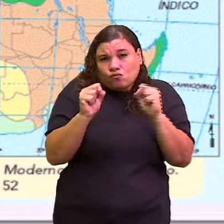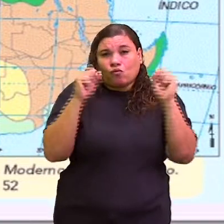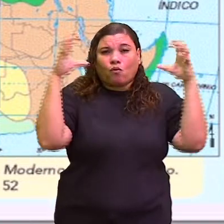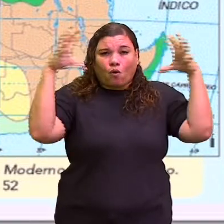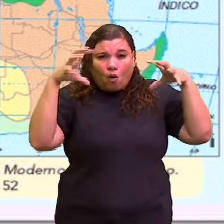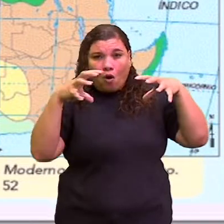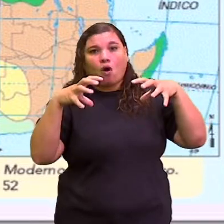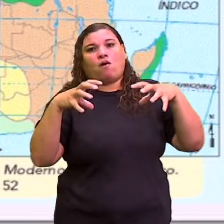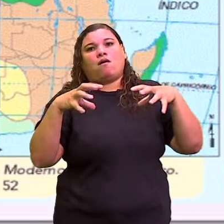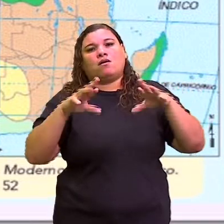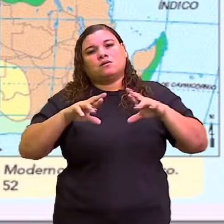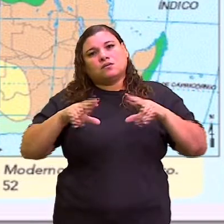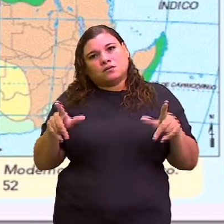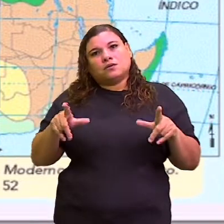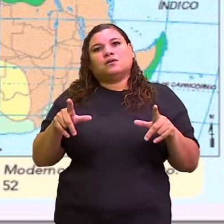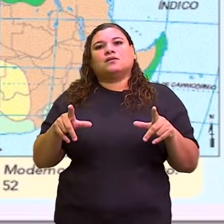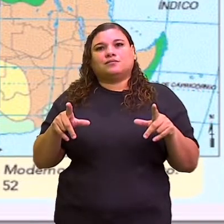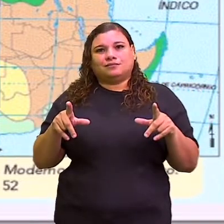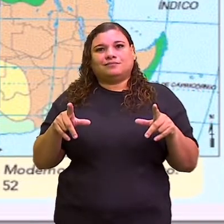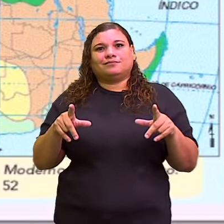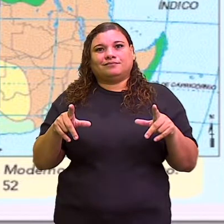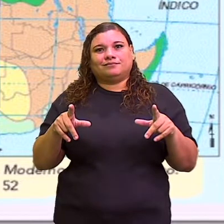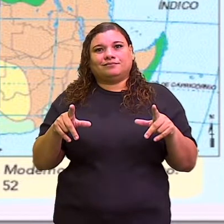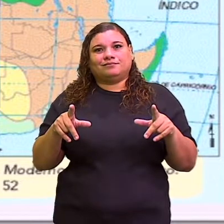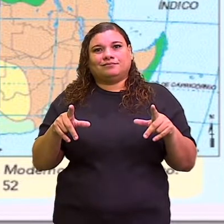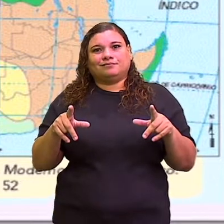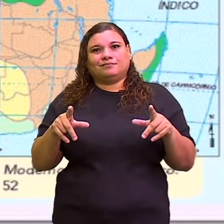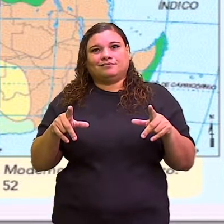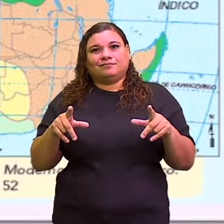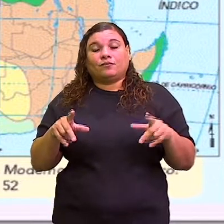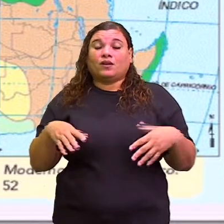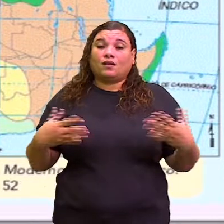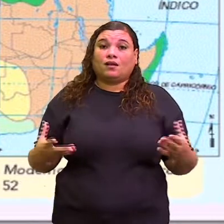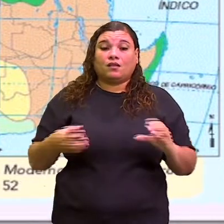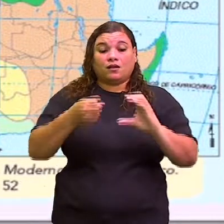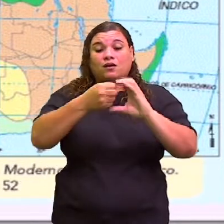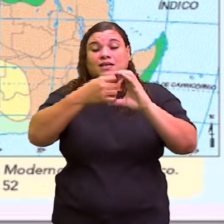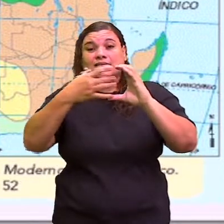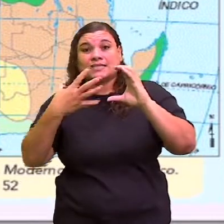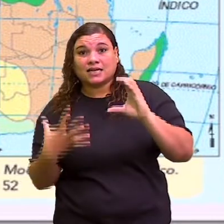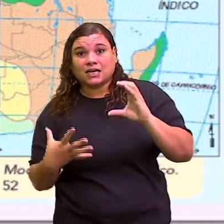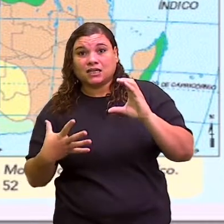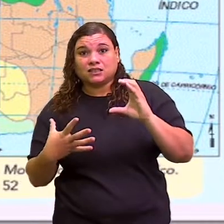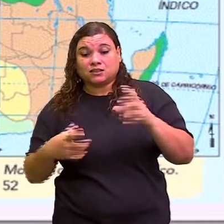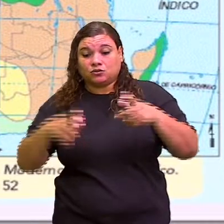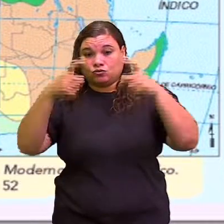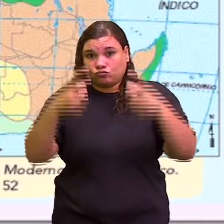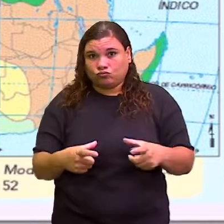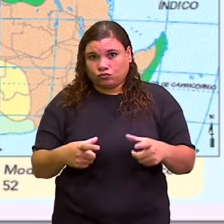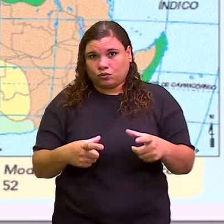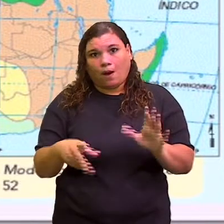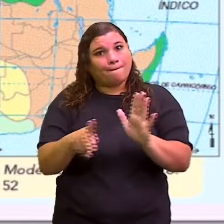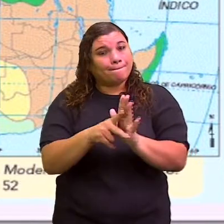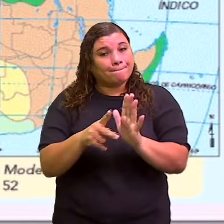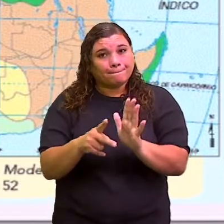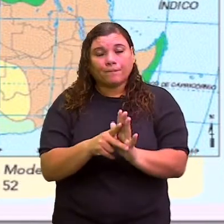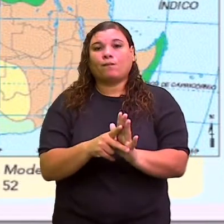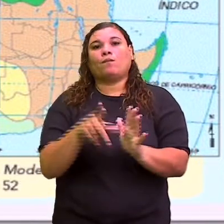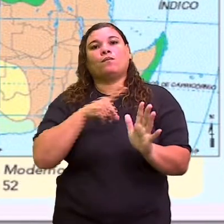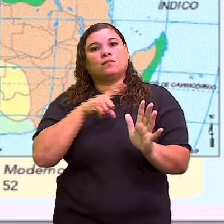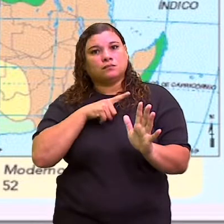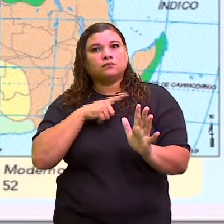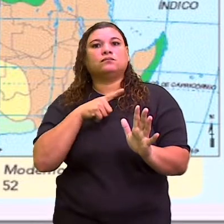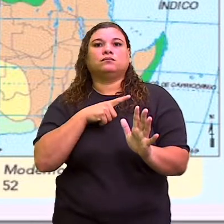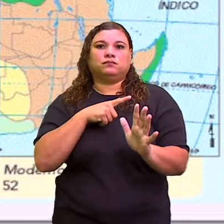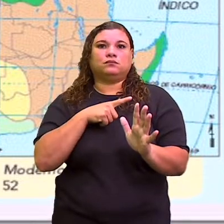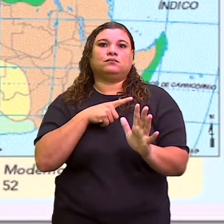ele refletindo as características do lugar. Mas além dessa diversidade